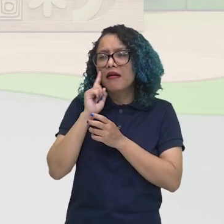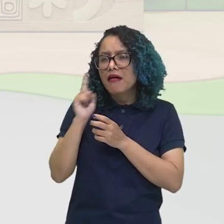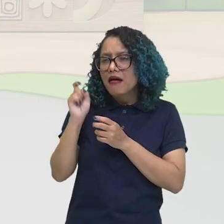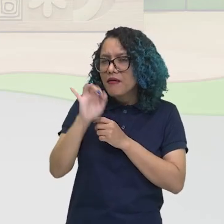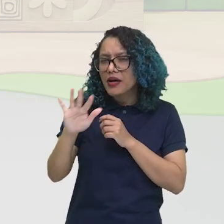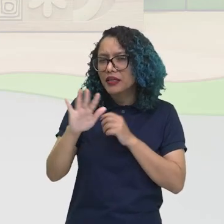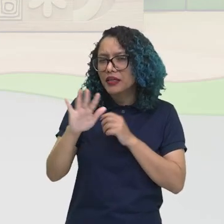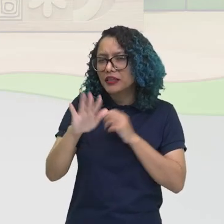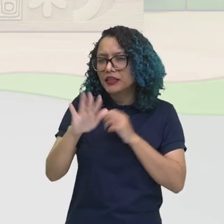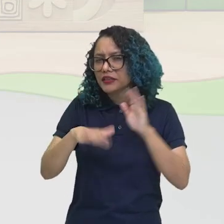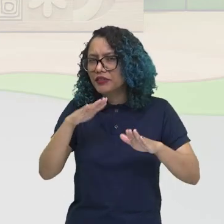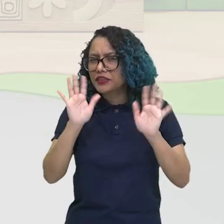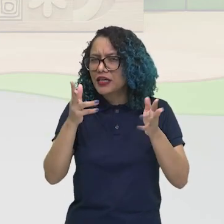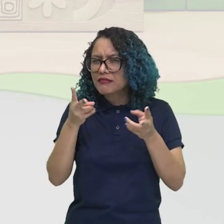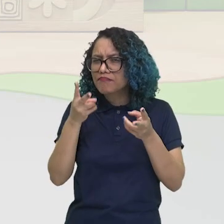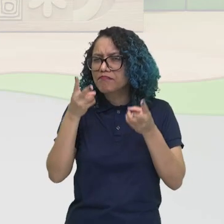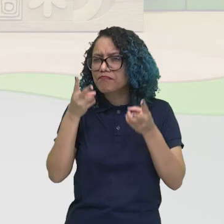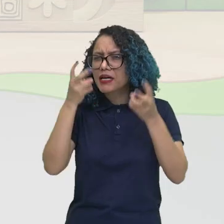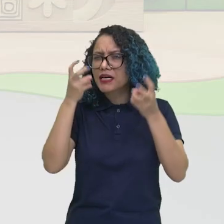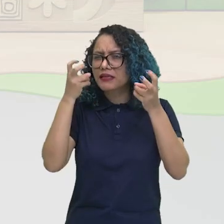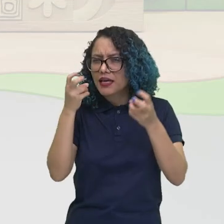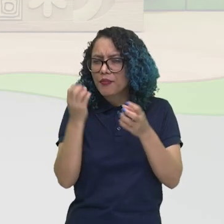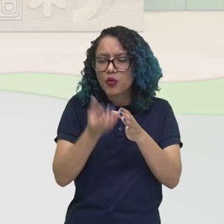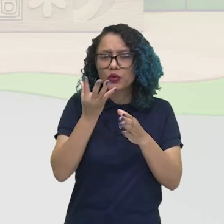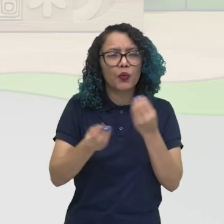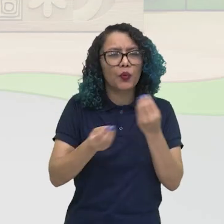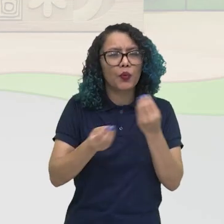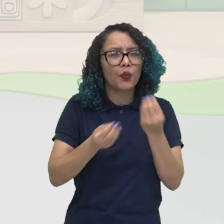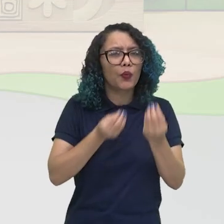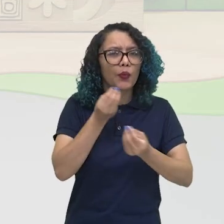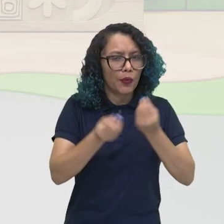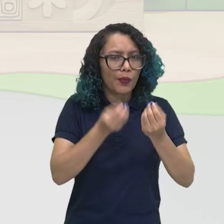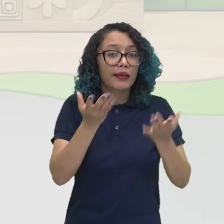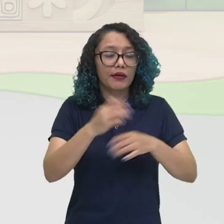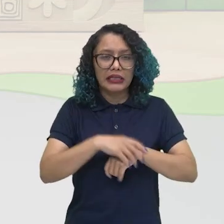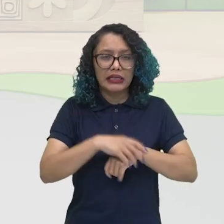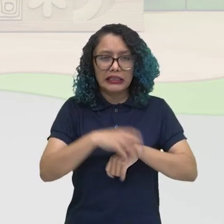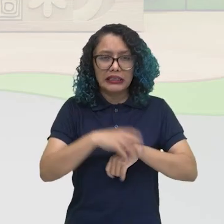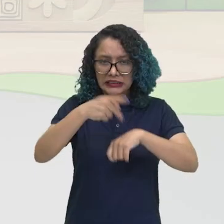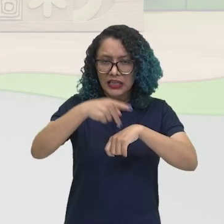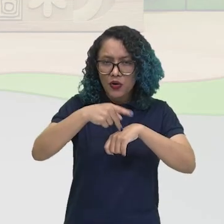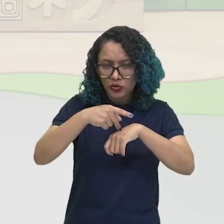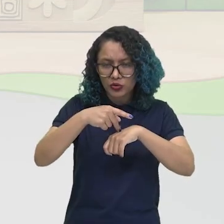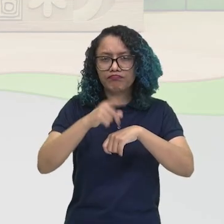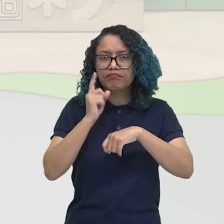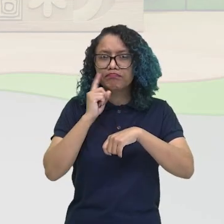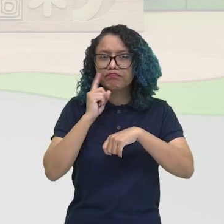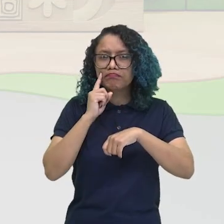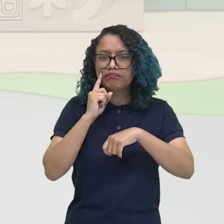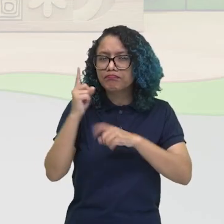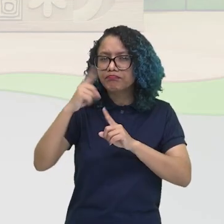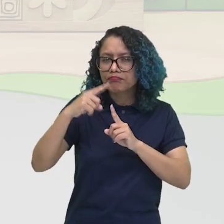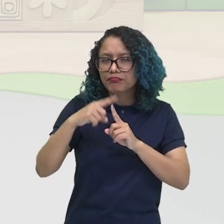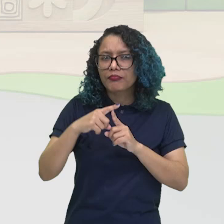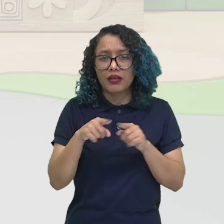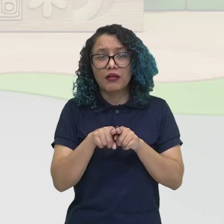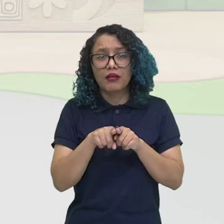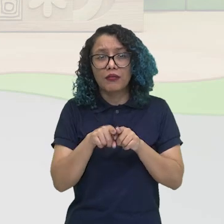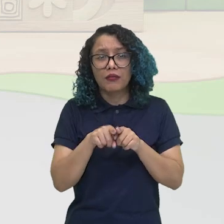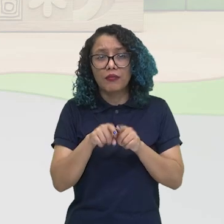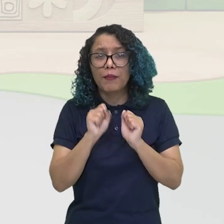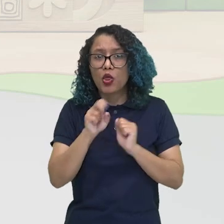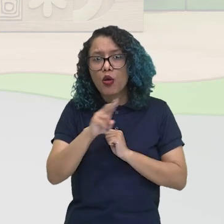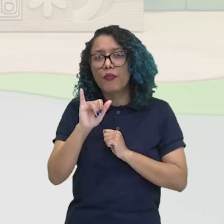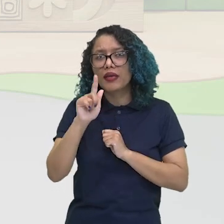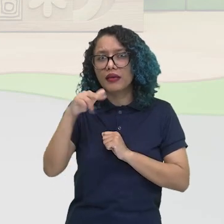tem uma ideia qual é a origem dela. As rochas magmáticas também são chamadas de rochas